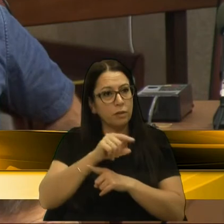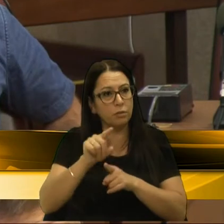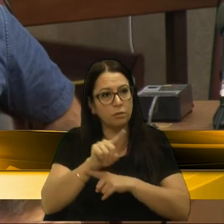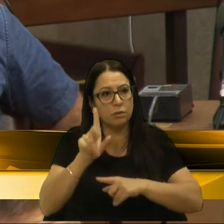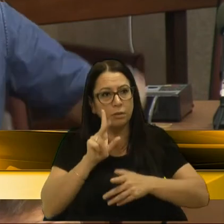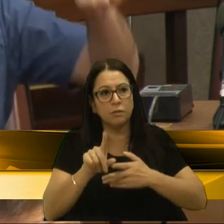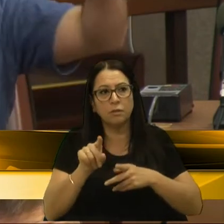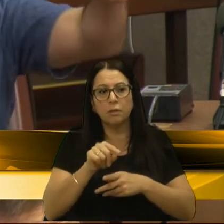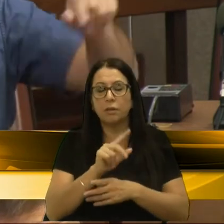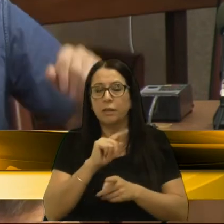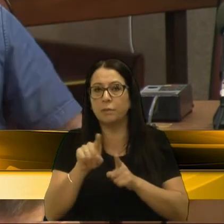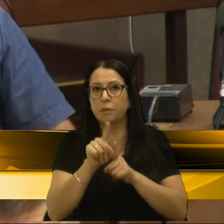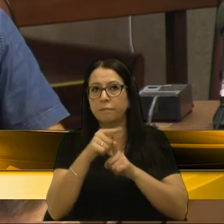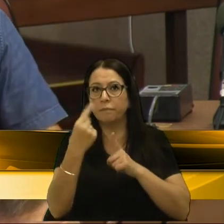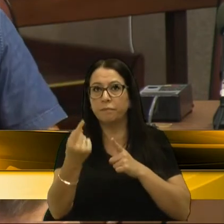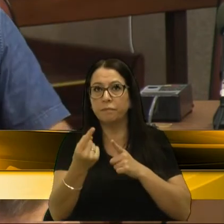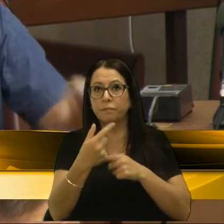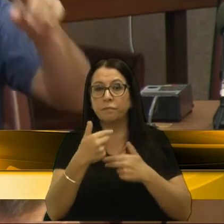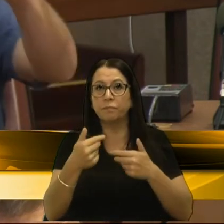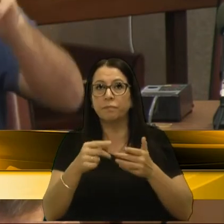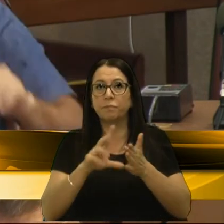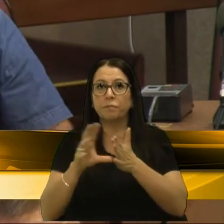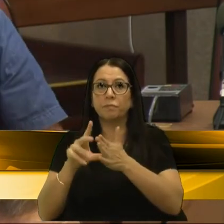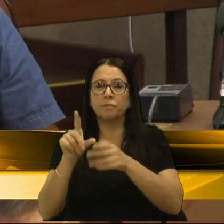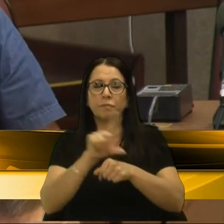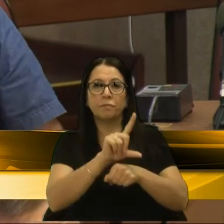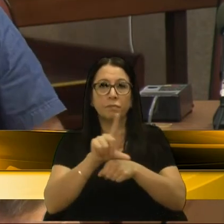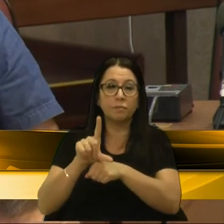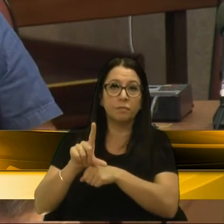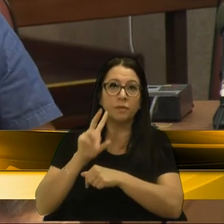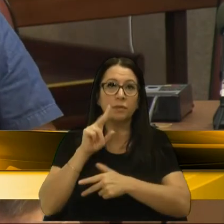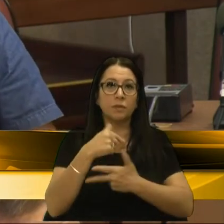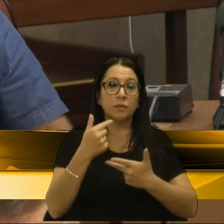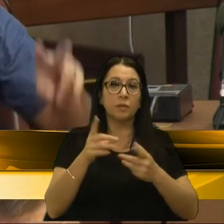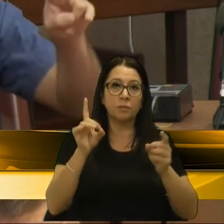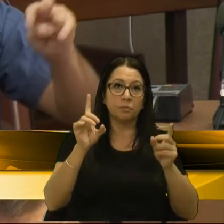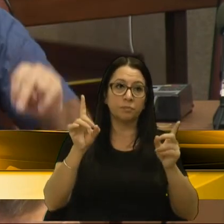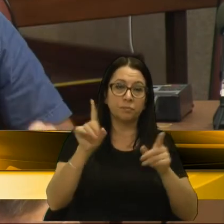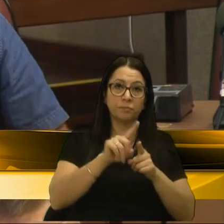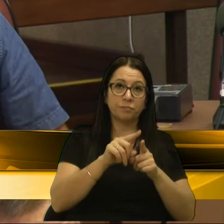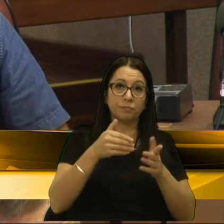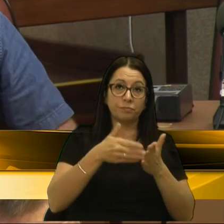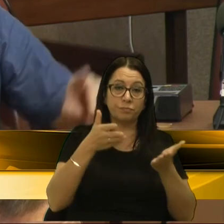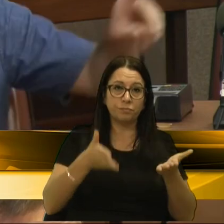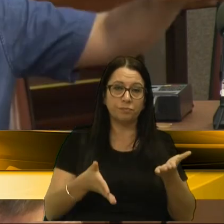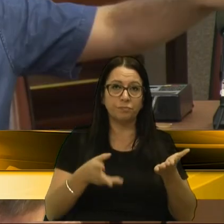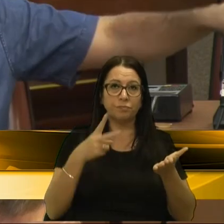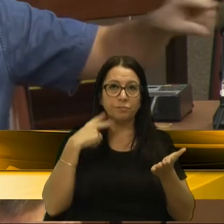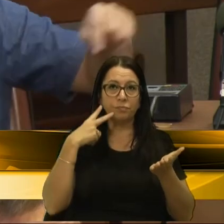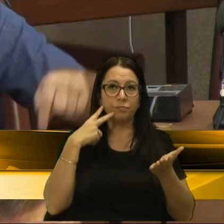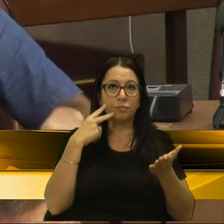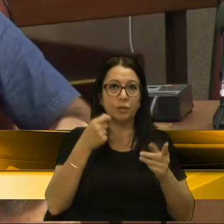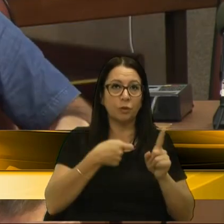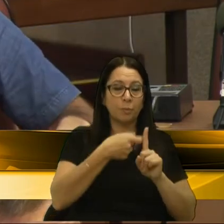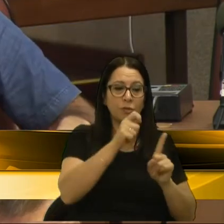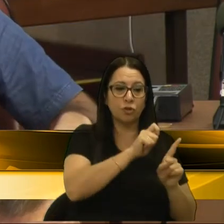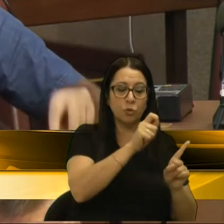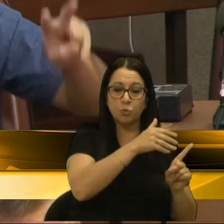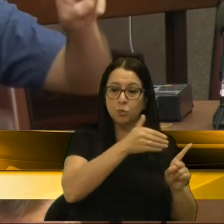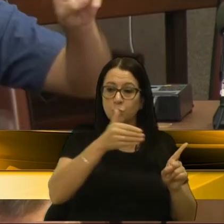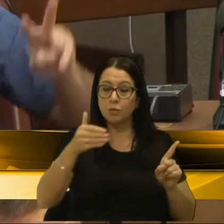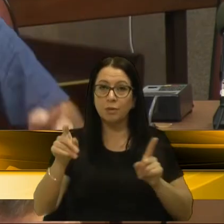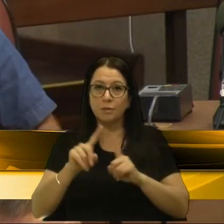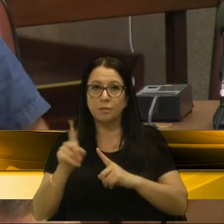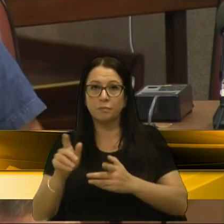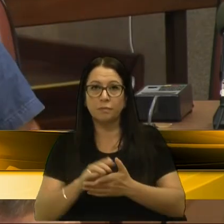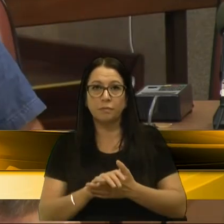nossas populações, como o caso dos nossos comerciantes, para ficar lá para operações especiais. Até agora, vereadora, de agosto do ano passado até hoje,